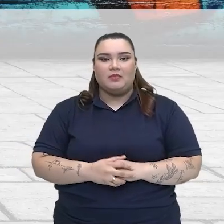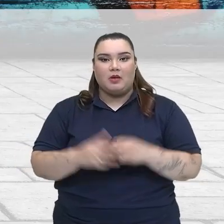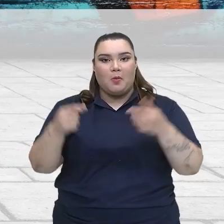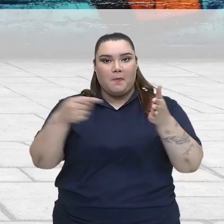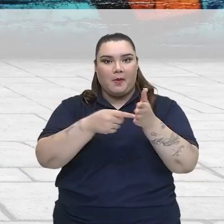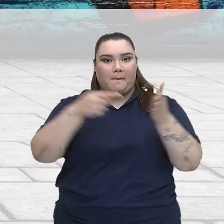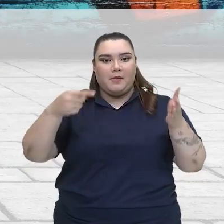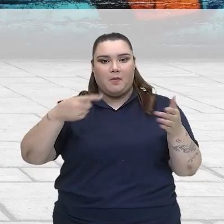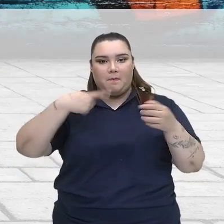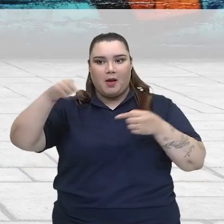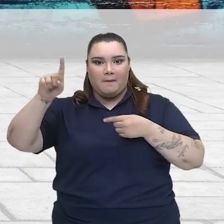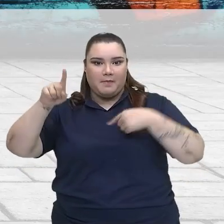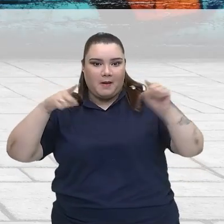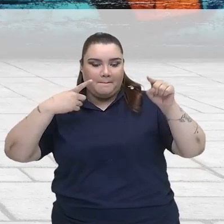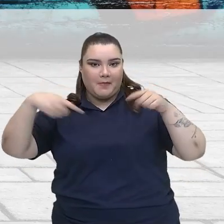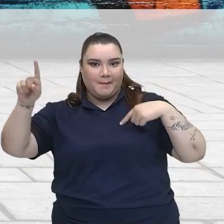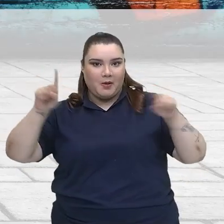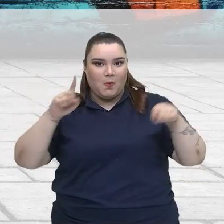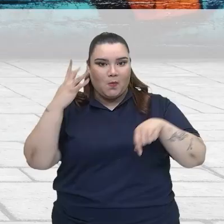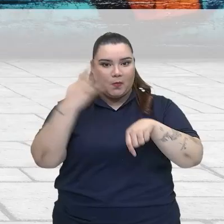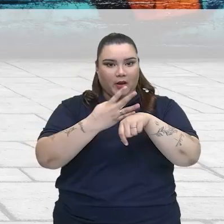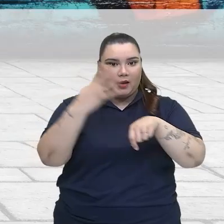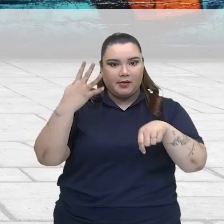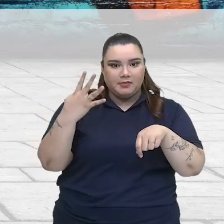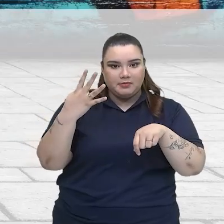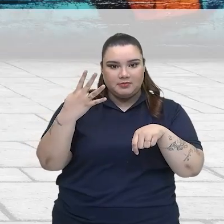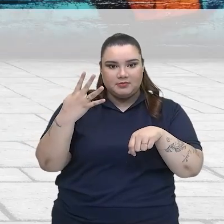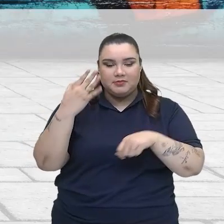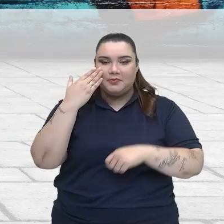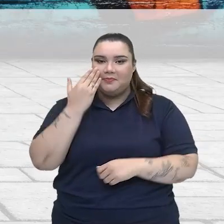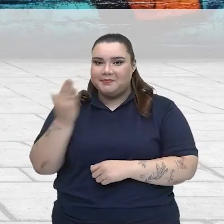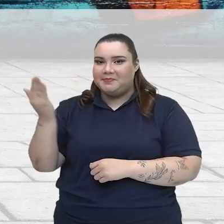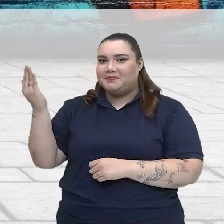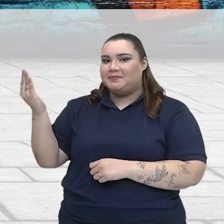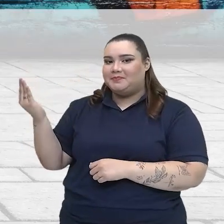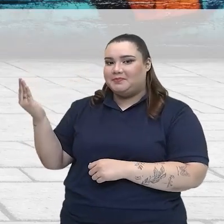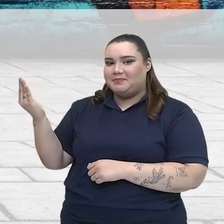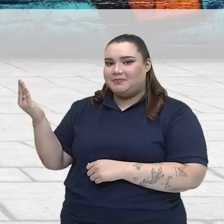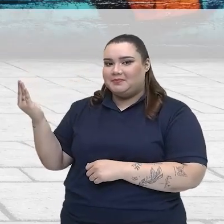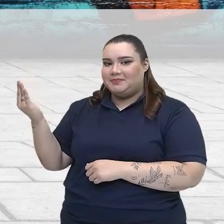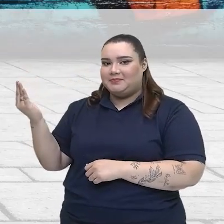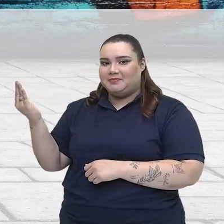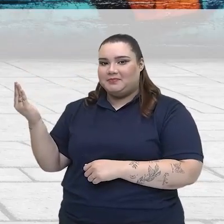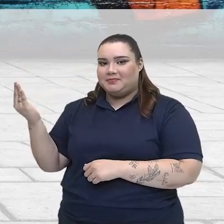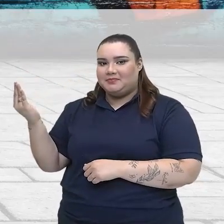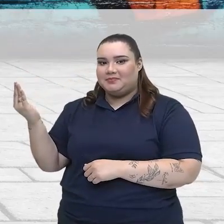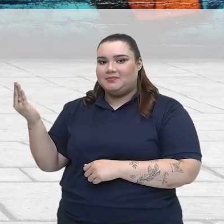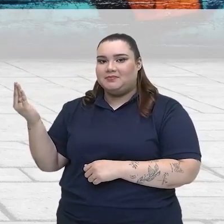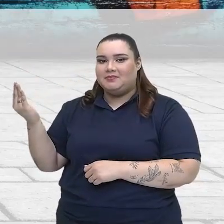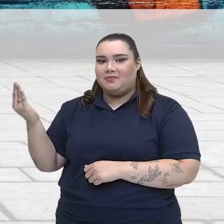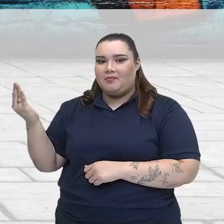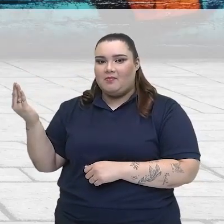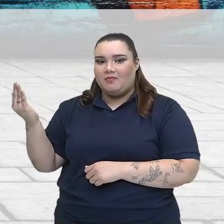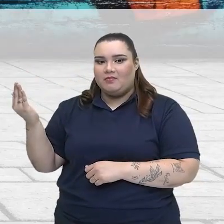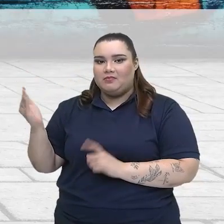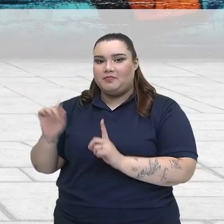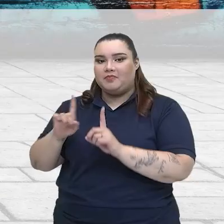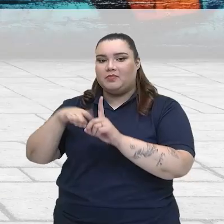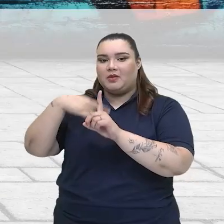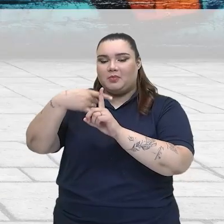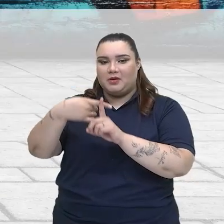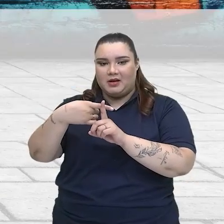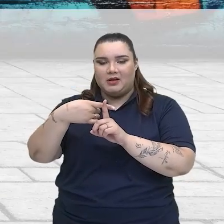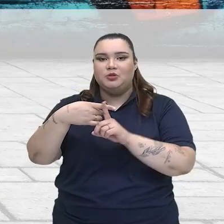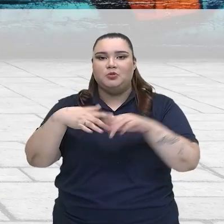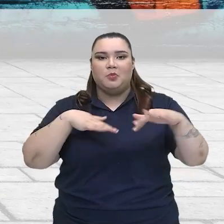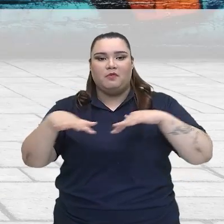seguidos. Onde eu vou fazer o point 4 vezes. Vou apontar 1, 2, 3, 4. Eu vou